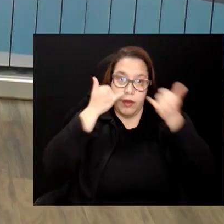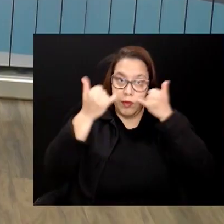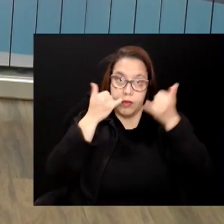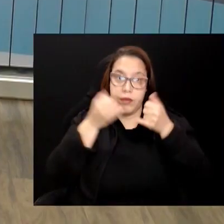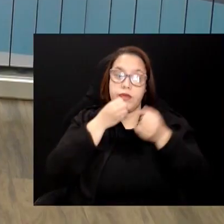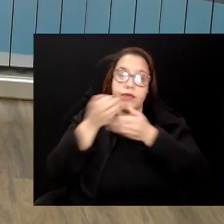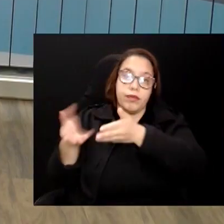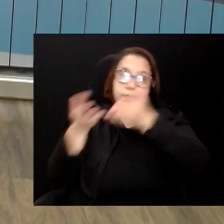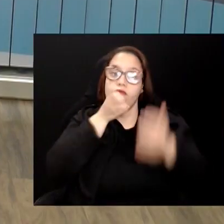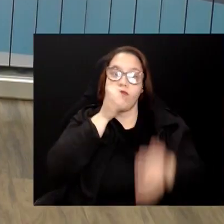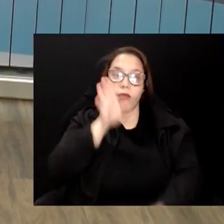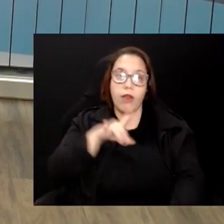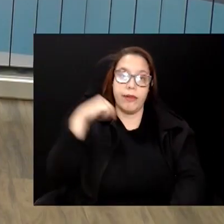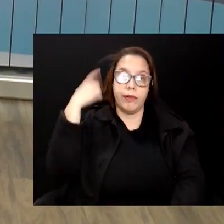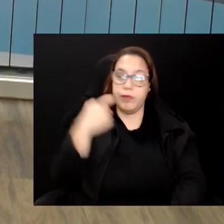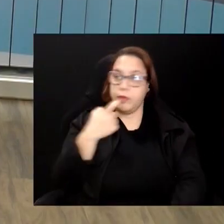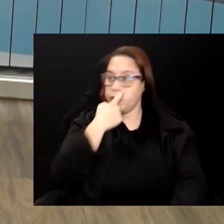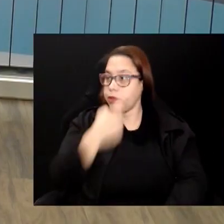bem-vinda. Boa tarde, Mirna.